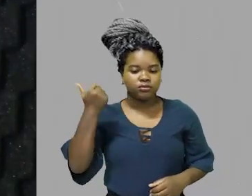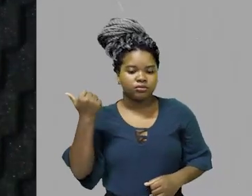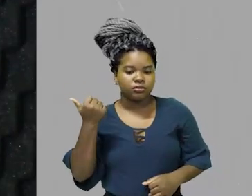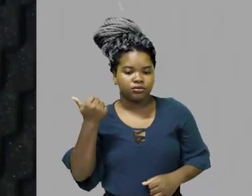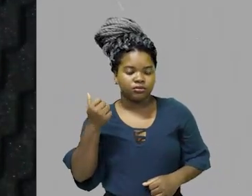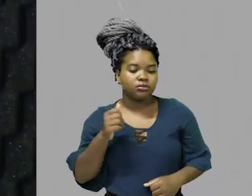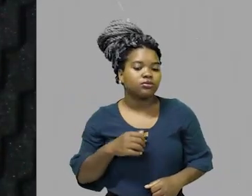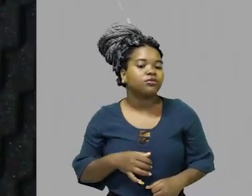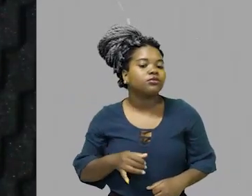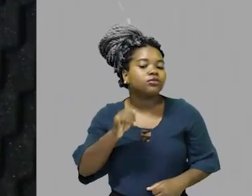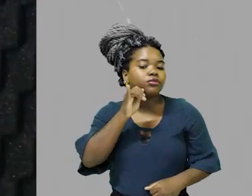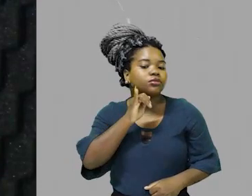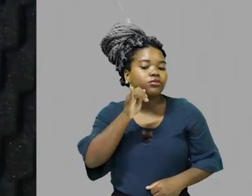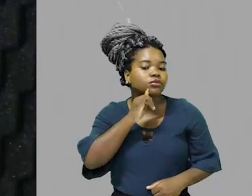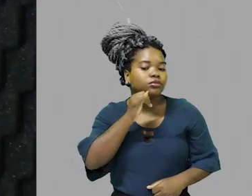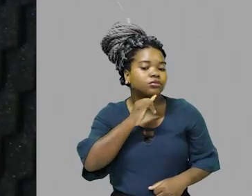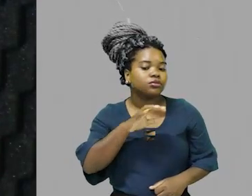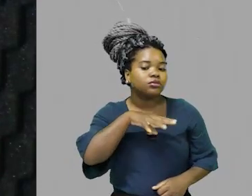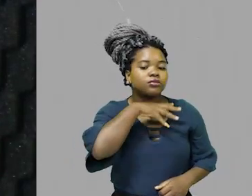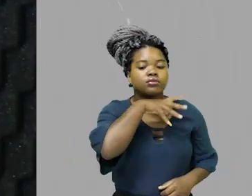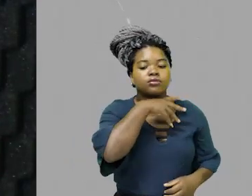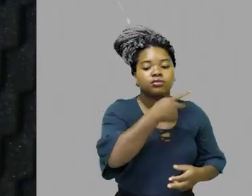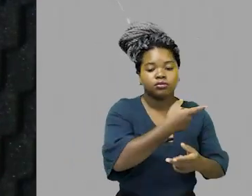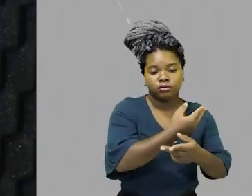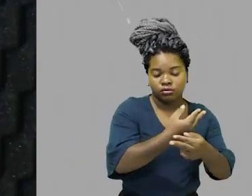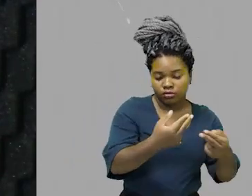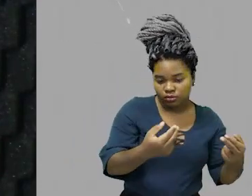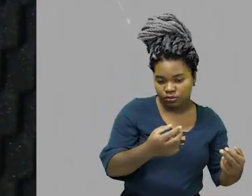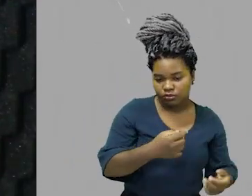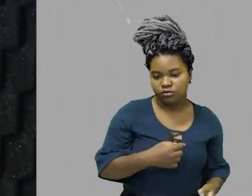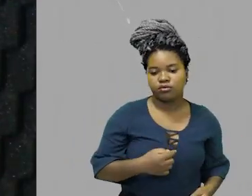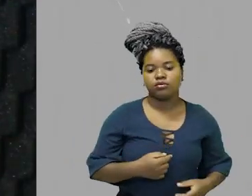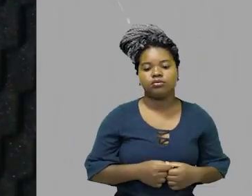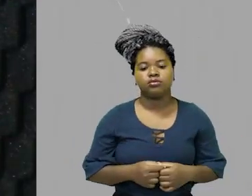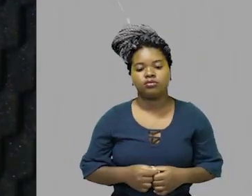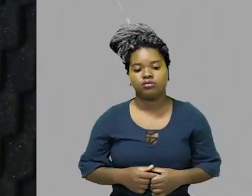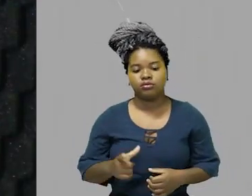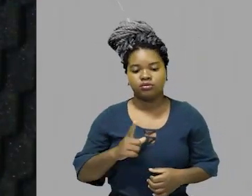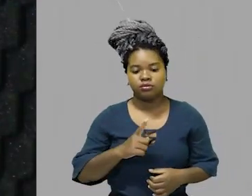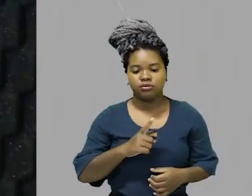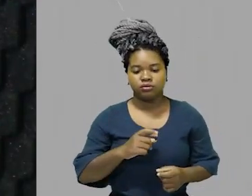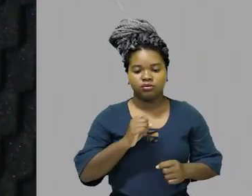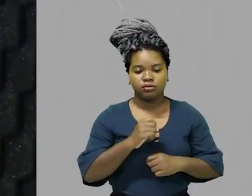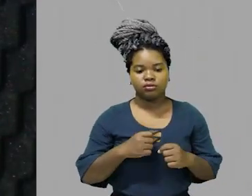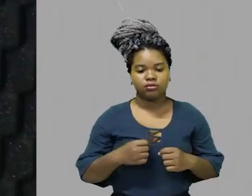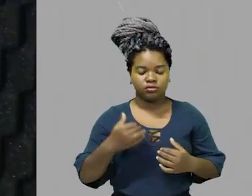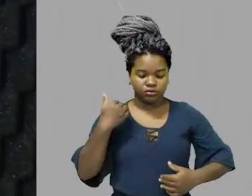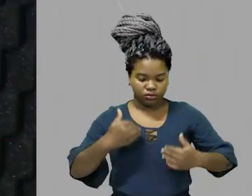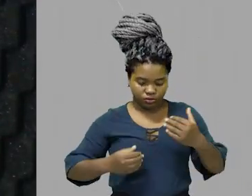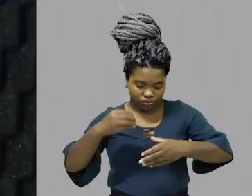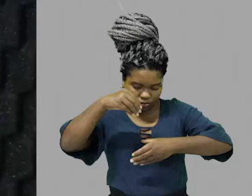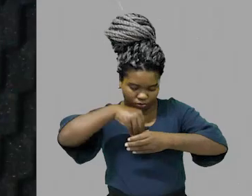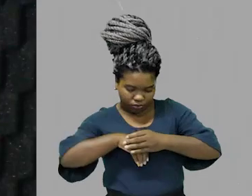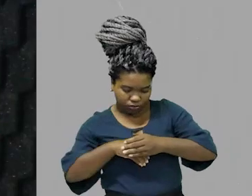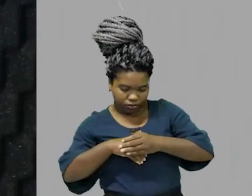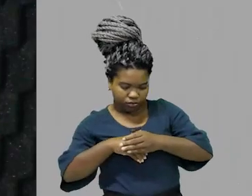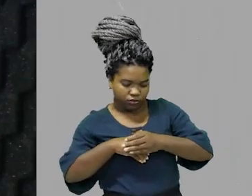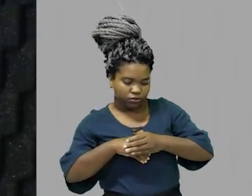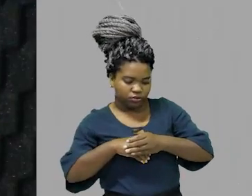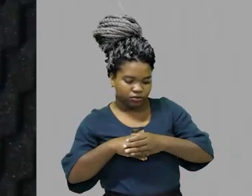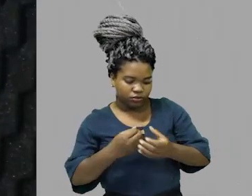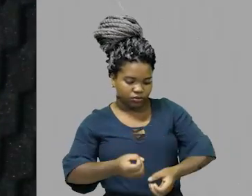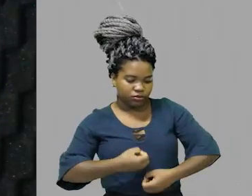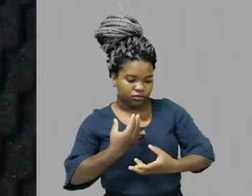animais. Nós, animais, temos os órgãos que produzem os nossos gametas. Por exemplo, os